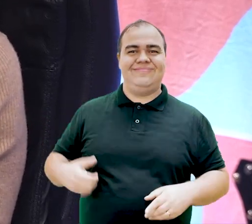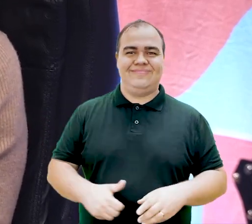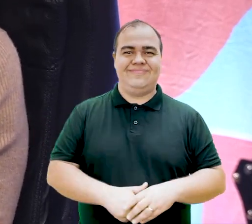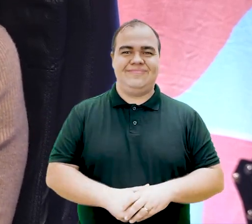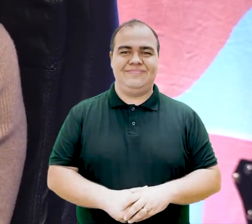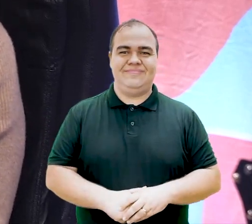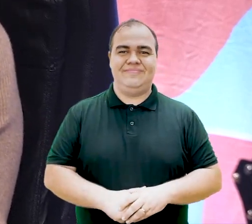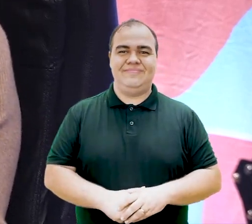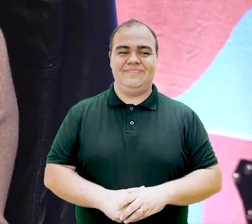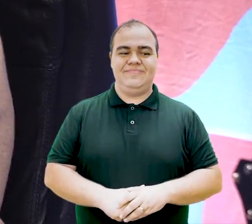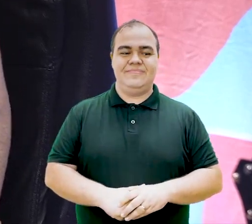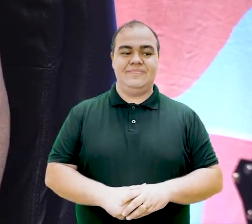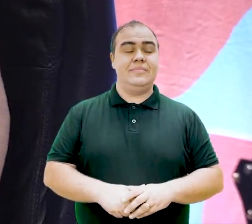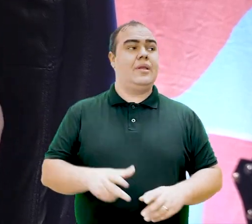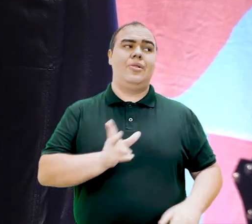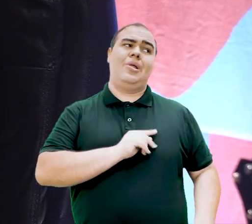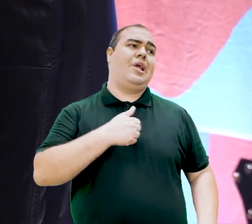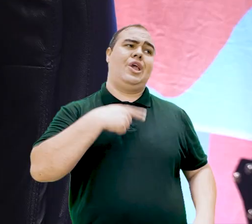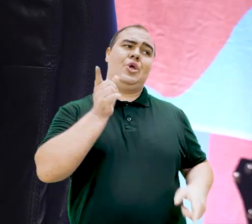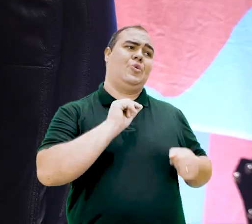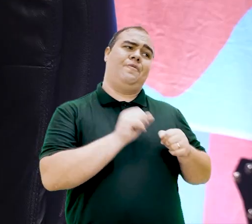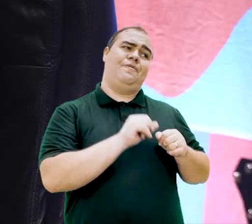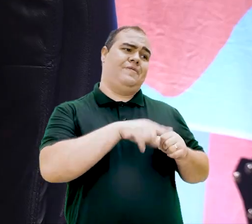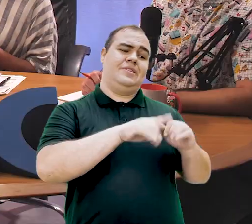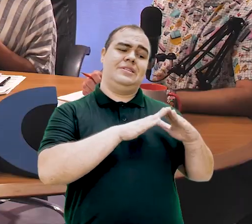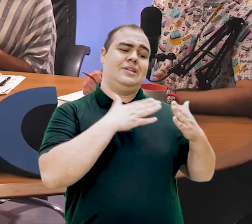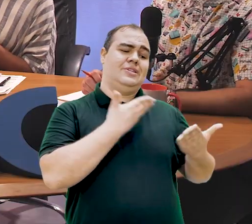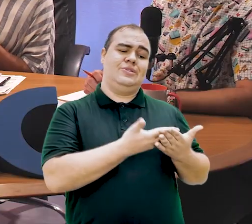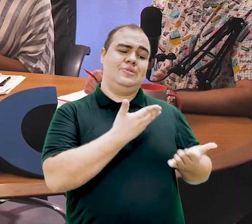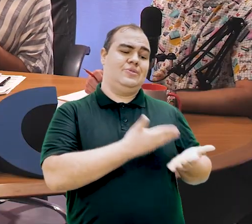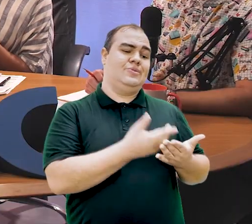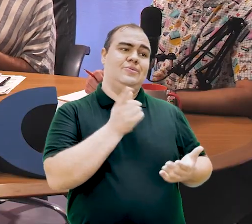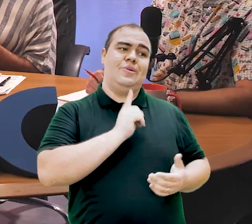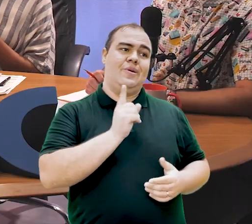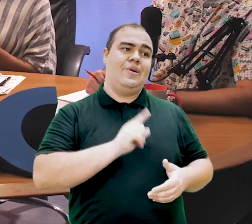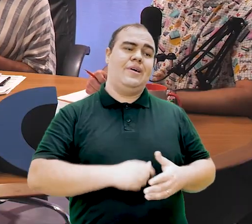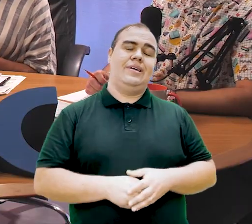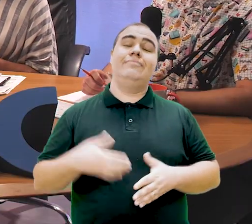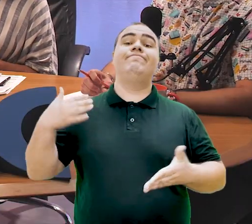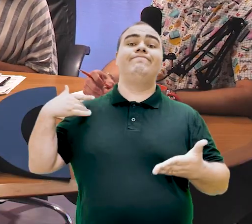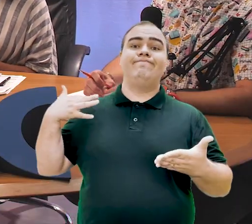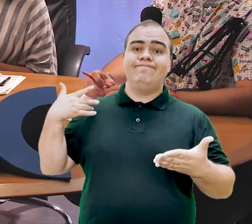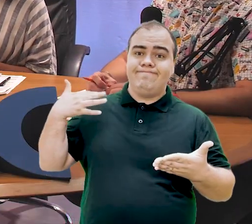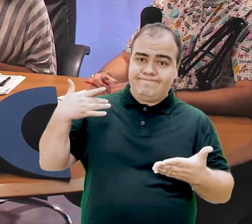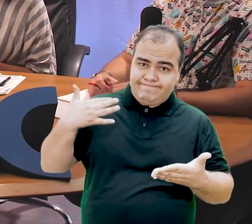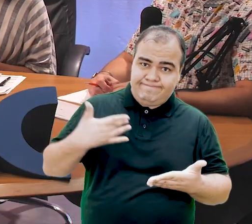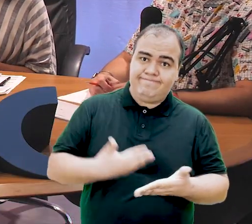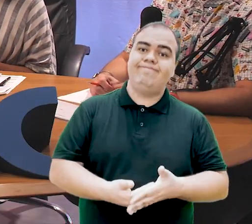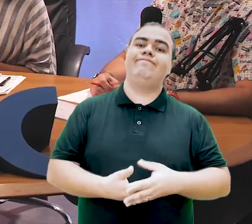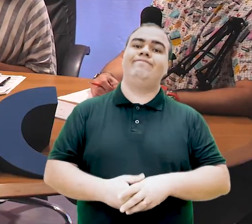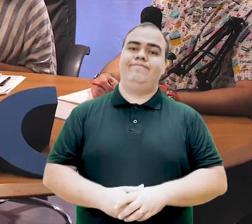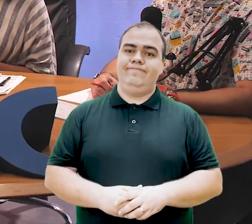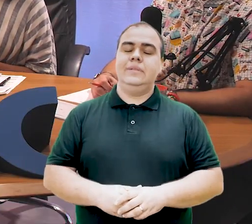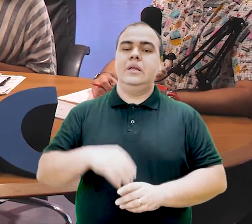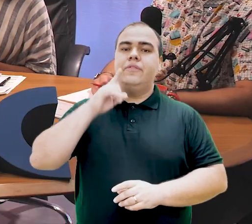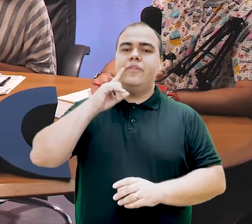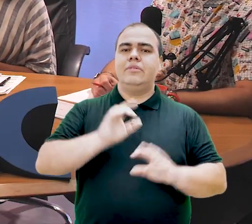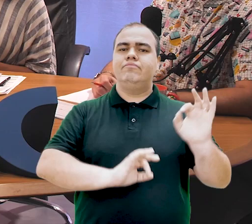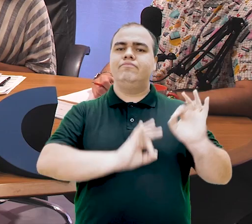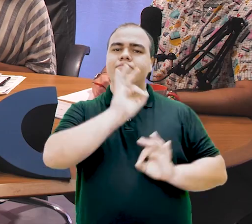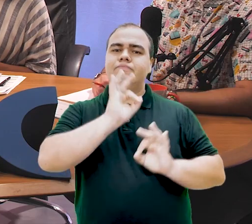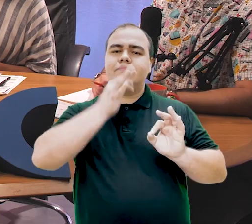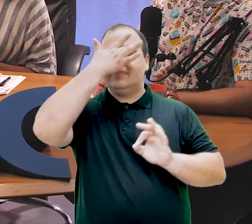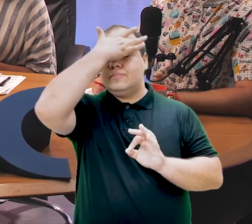estão entendendo eu não fiz essa história é de ontem ela vem como você disse é um processo inclusive de